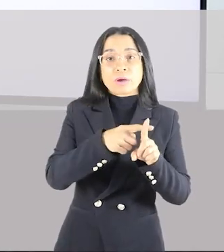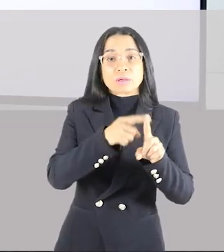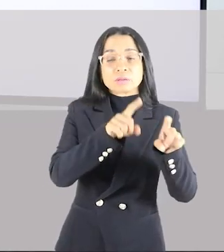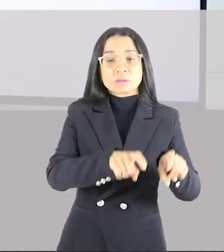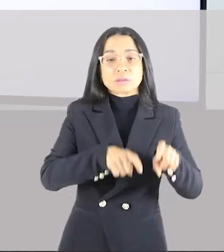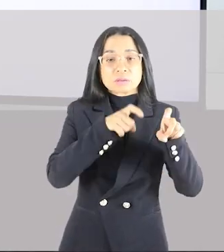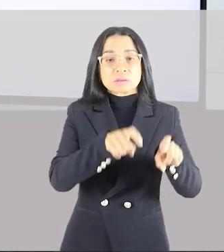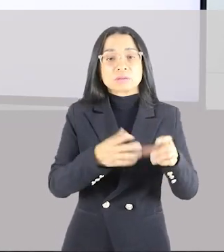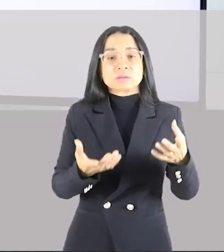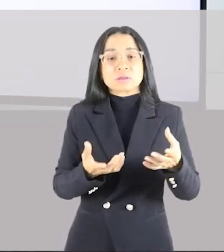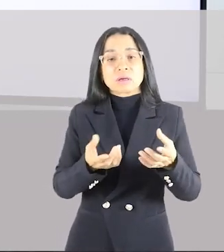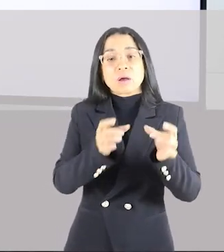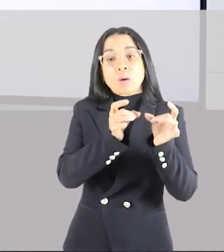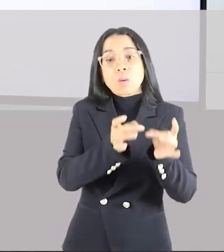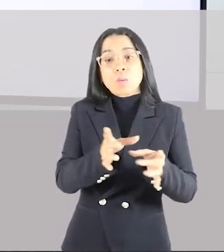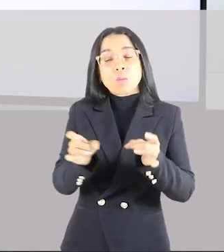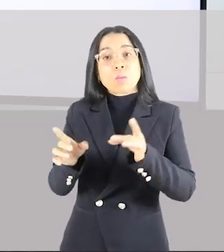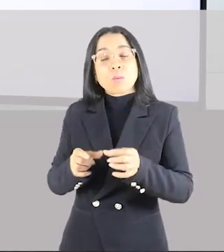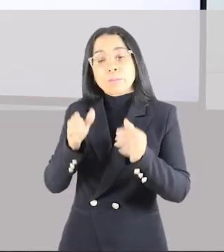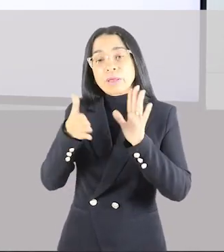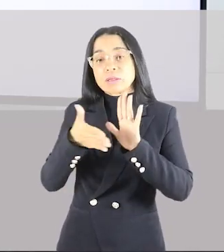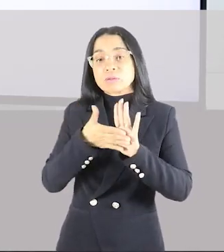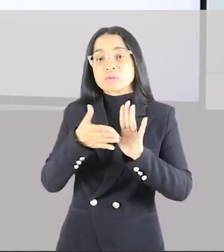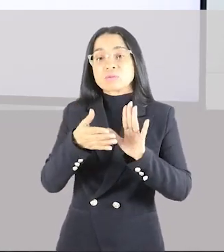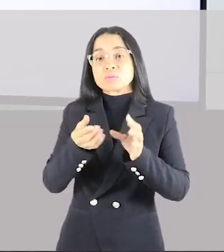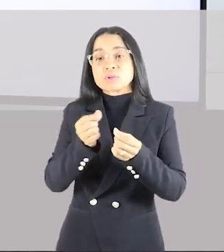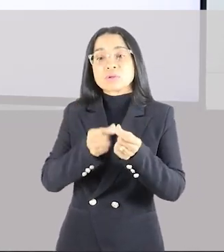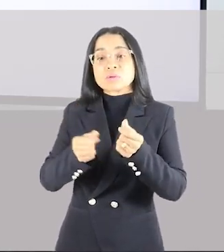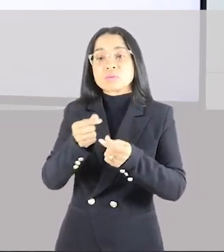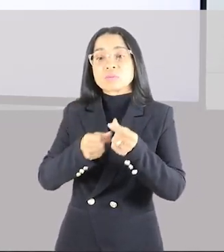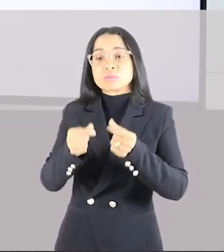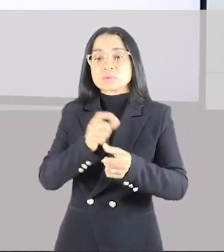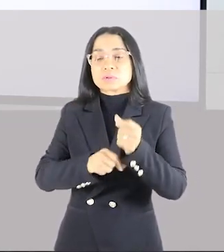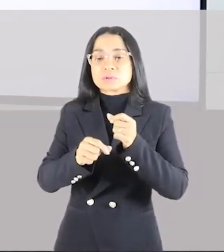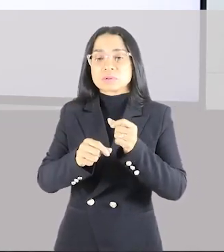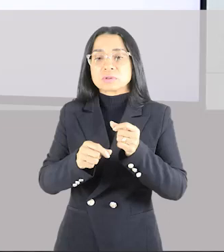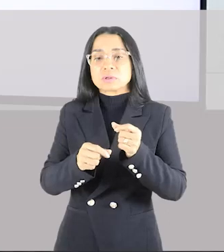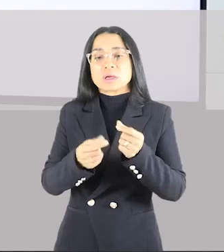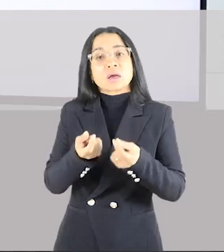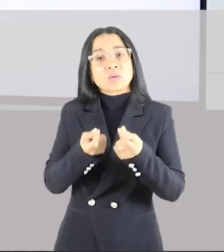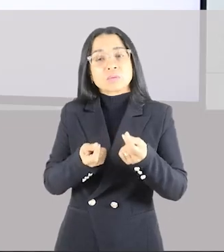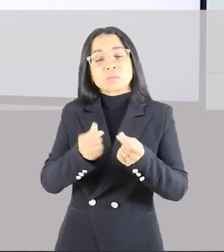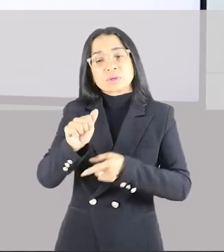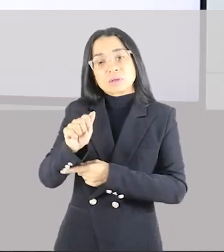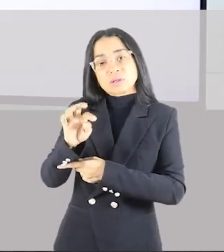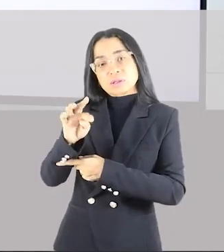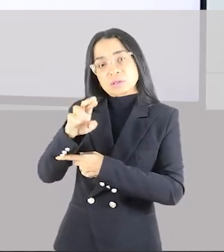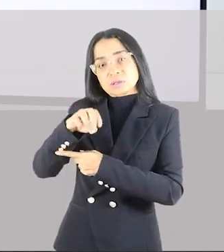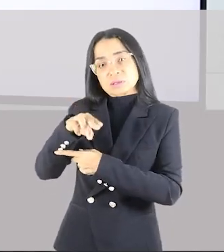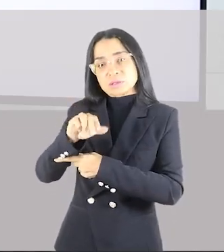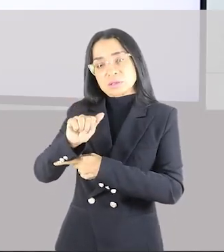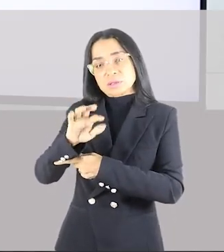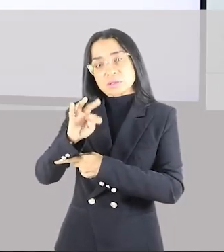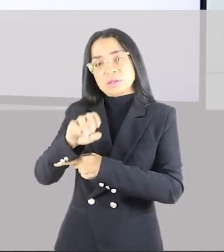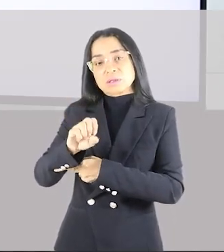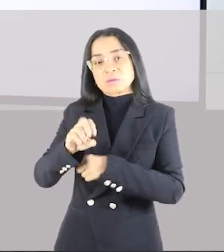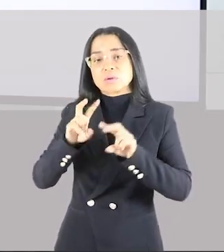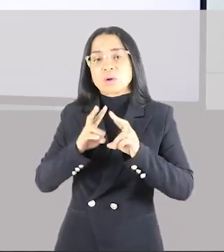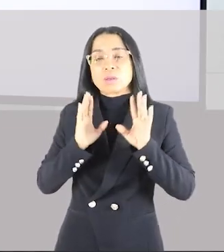satisfazer as demandas luxuosas da nobreza e da família real. Então, olha só, o Estado também